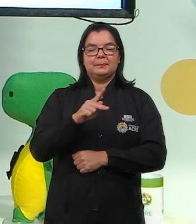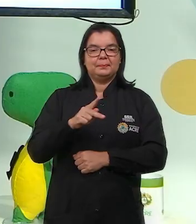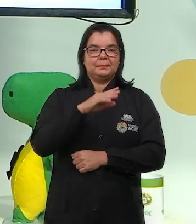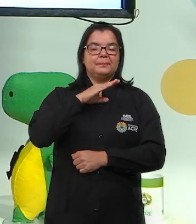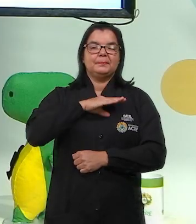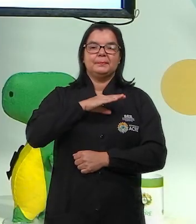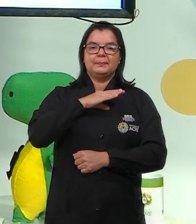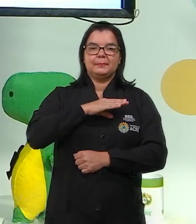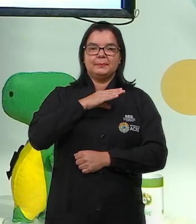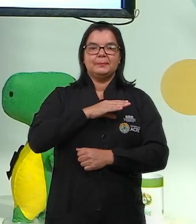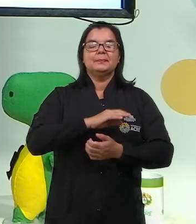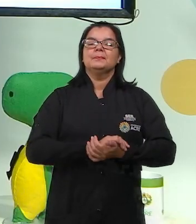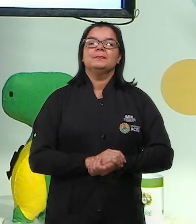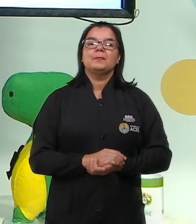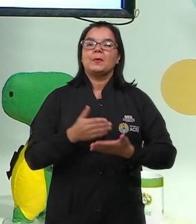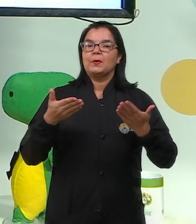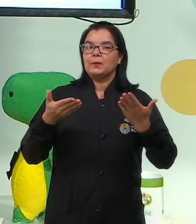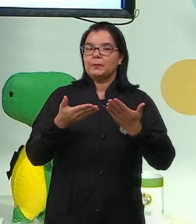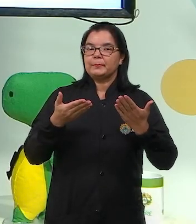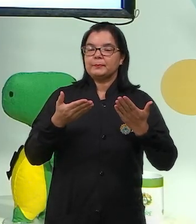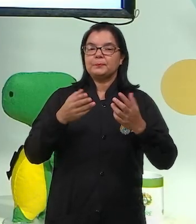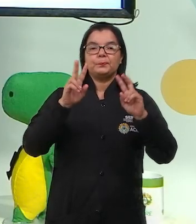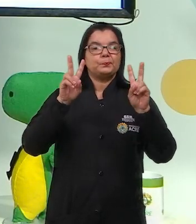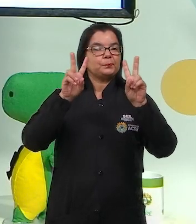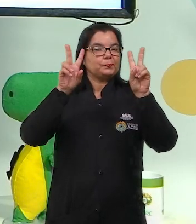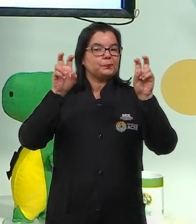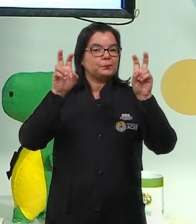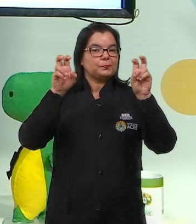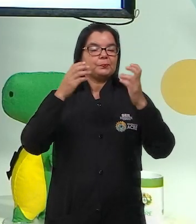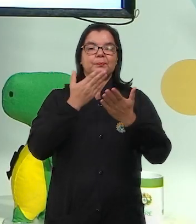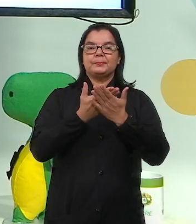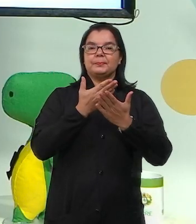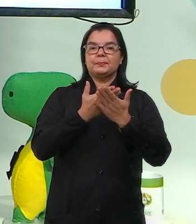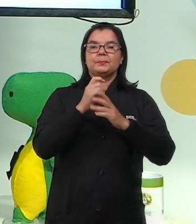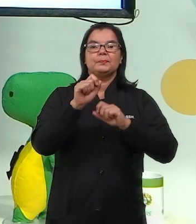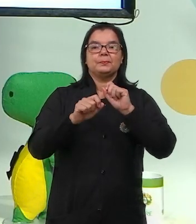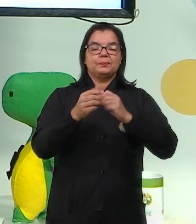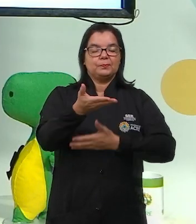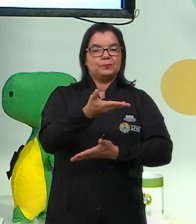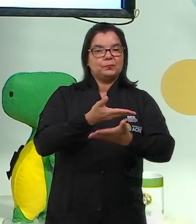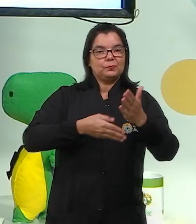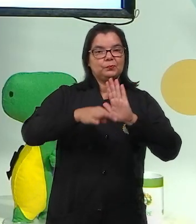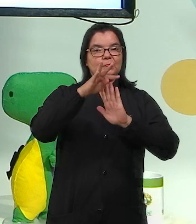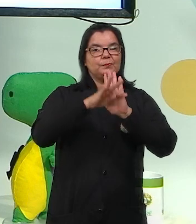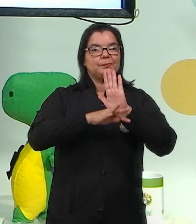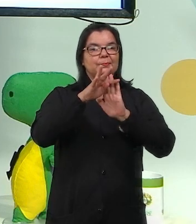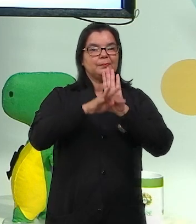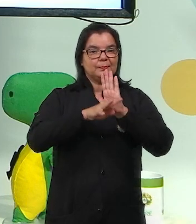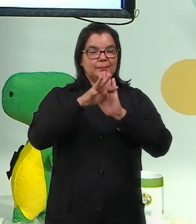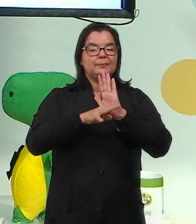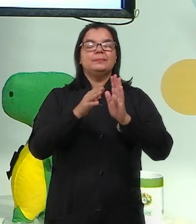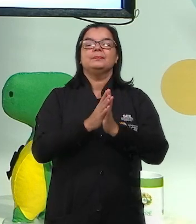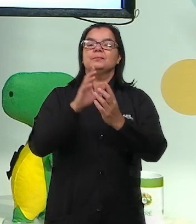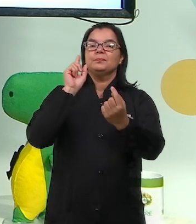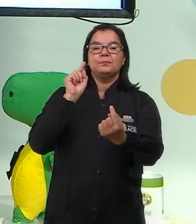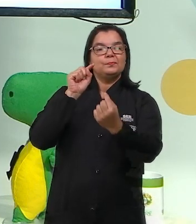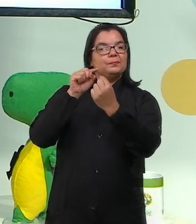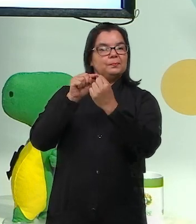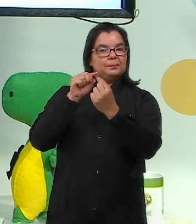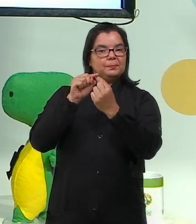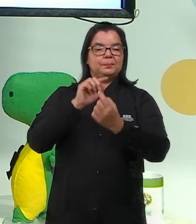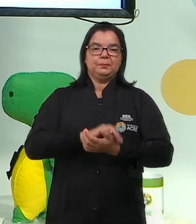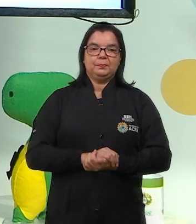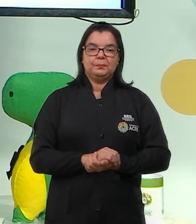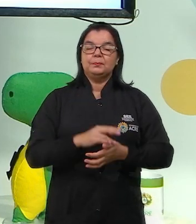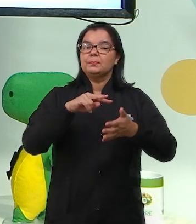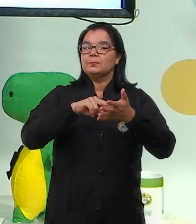língua portuguesa, e hoje o nosso objeto de conhecimento será falando sobre uma relação de textos e interesses.